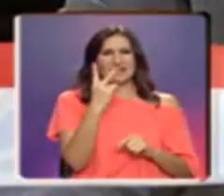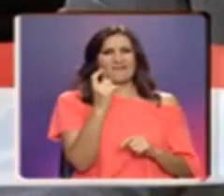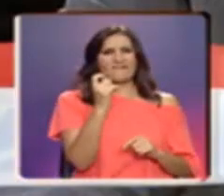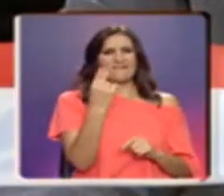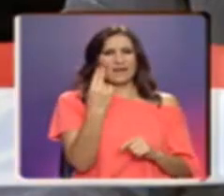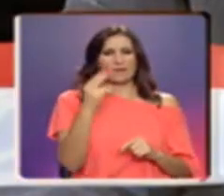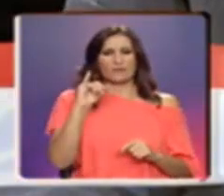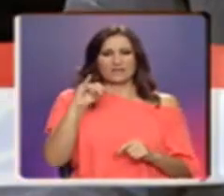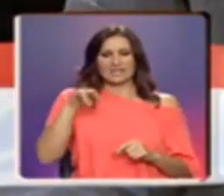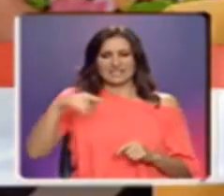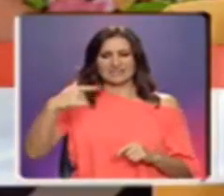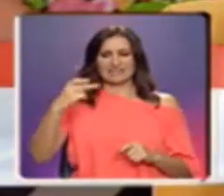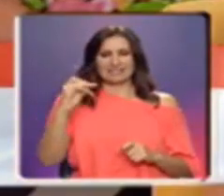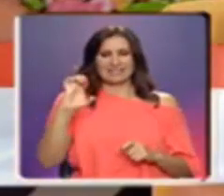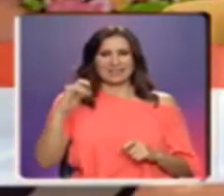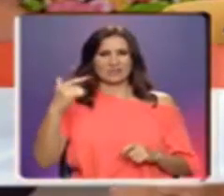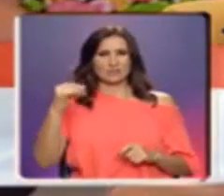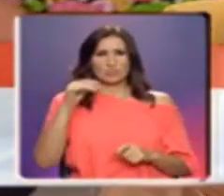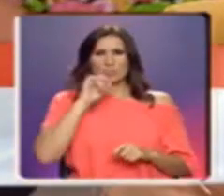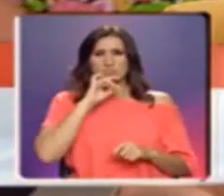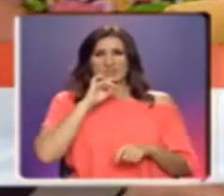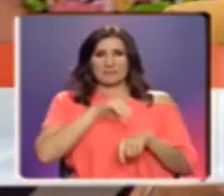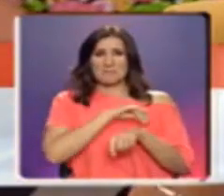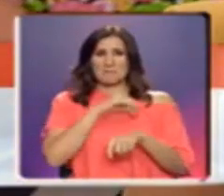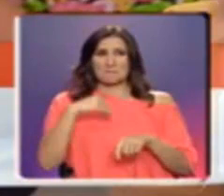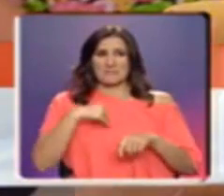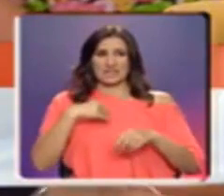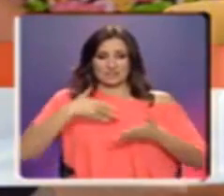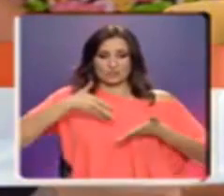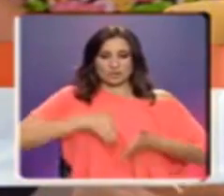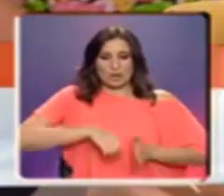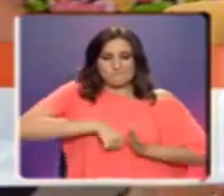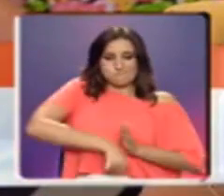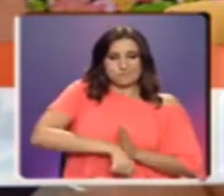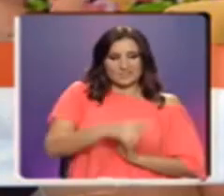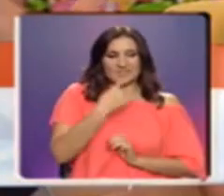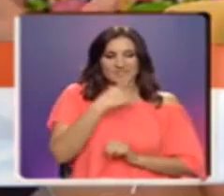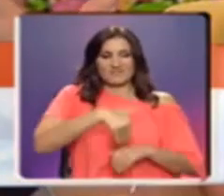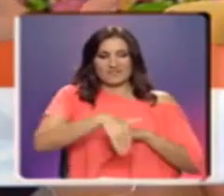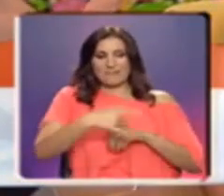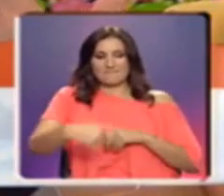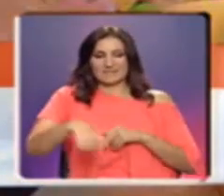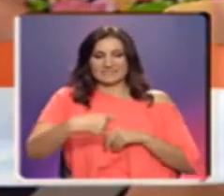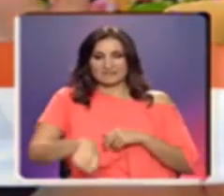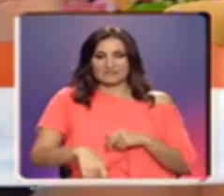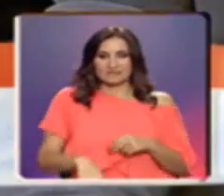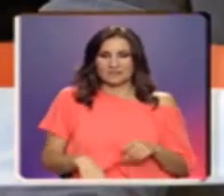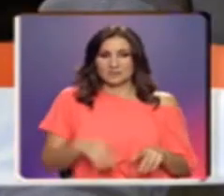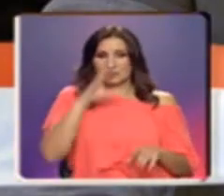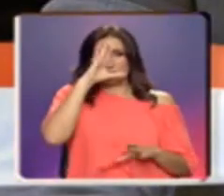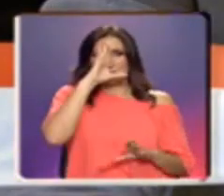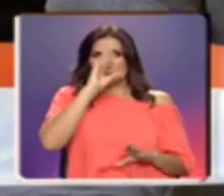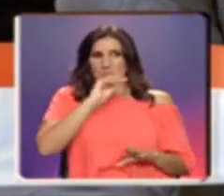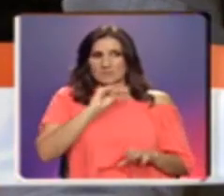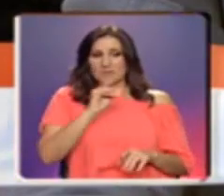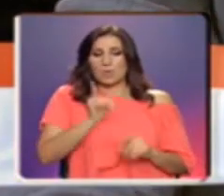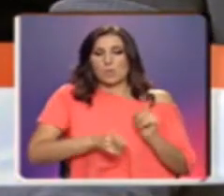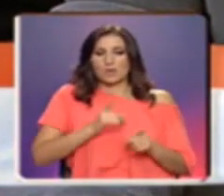o que é, mas deve ser um termo usado pelos obstetras, que isso denunciava que ia ser presidente de alguma coisa? Ele só não sabia do